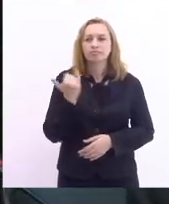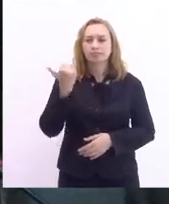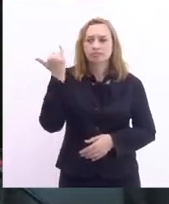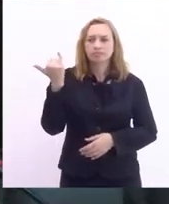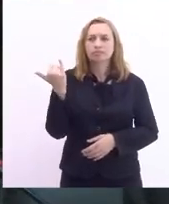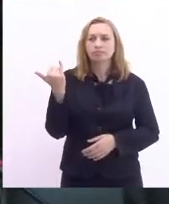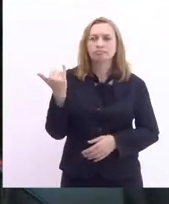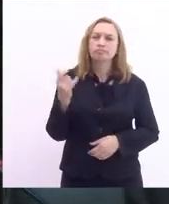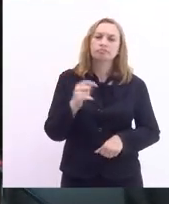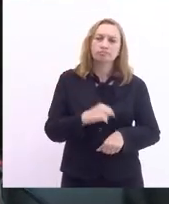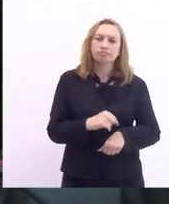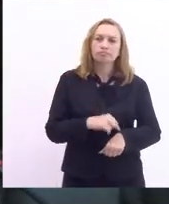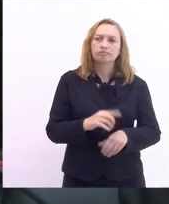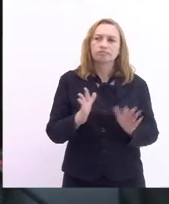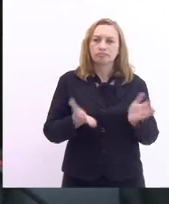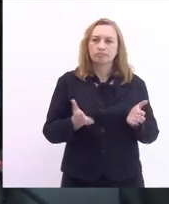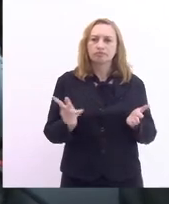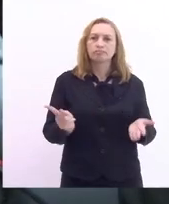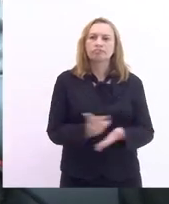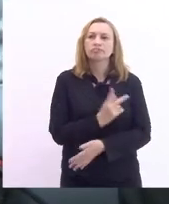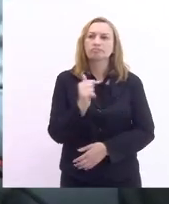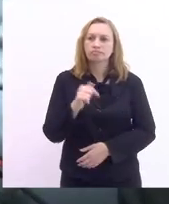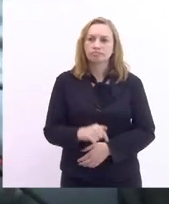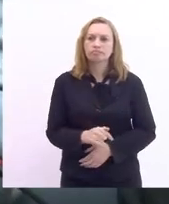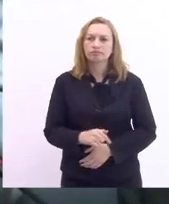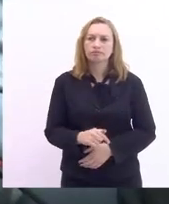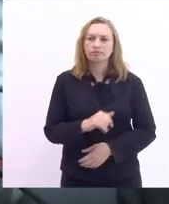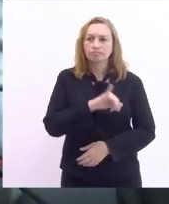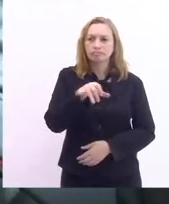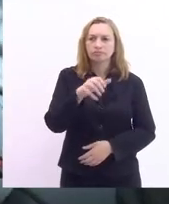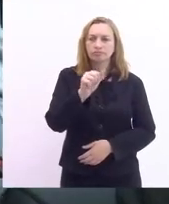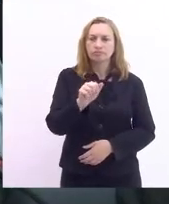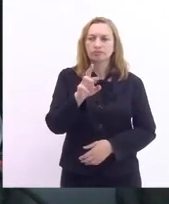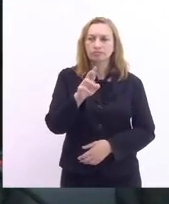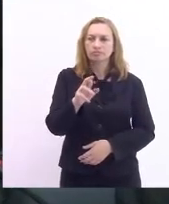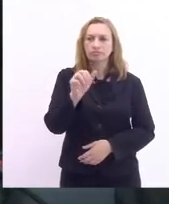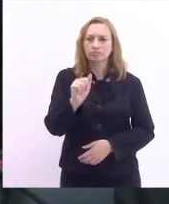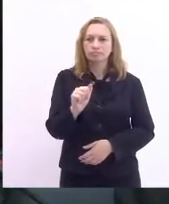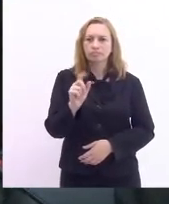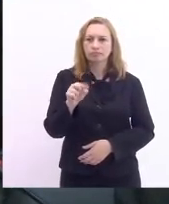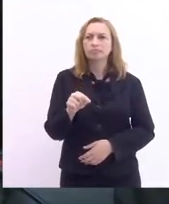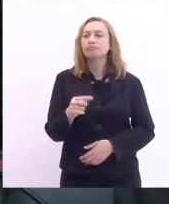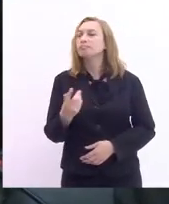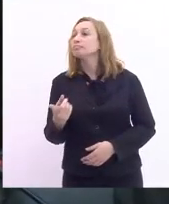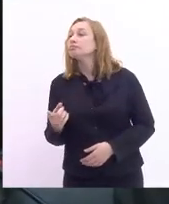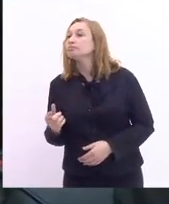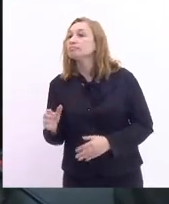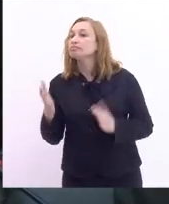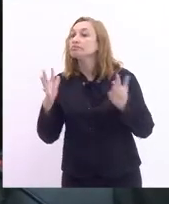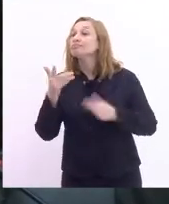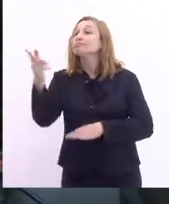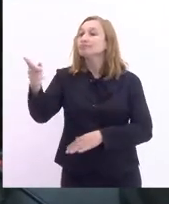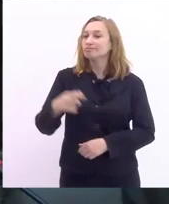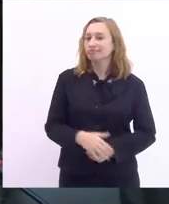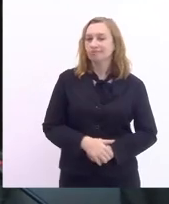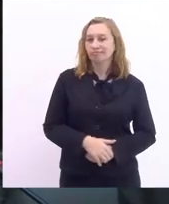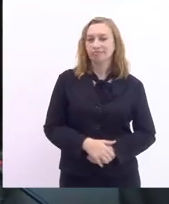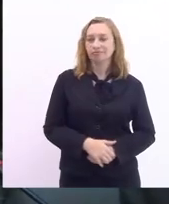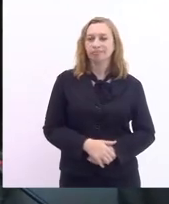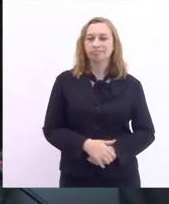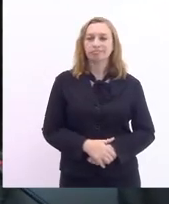relevância desse momento hoje está acontecendo aqui que é o jacaré jacaré Cadê você dá uma forma com Jacareí